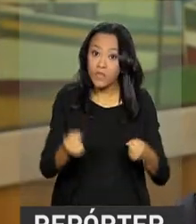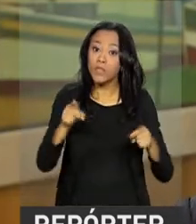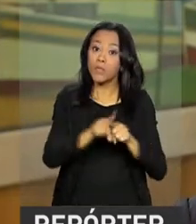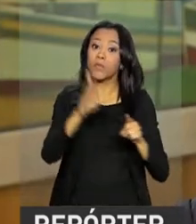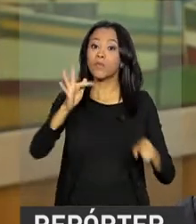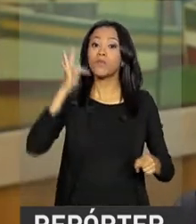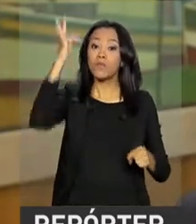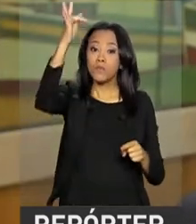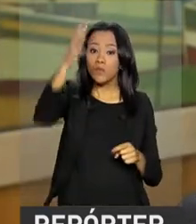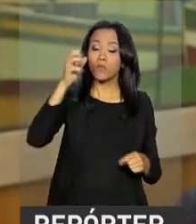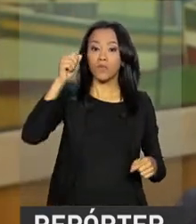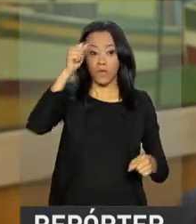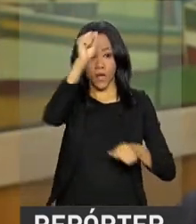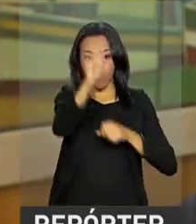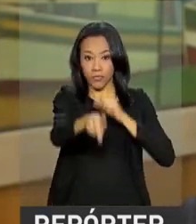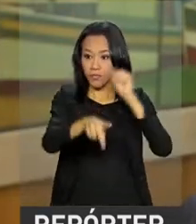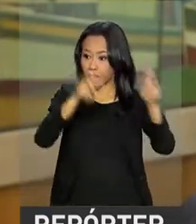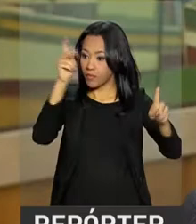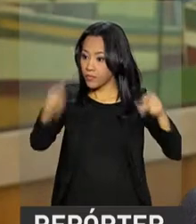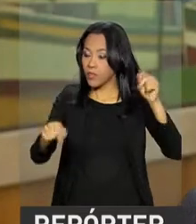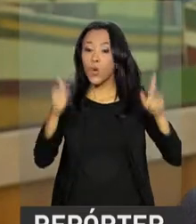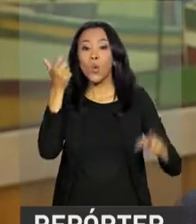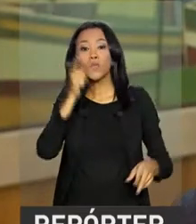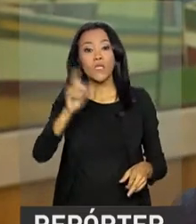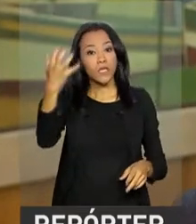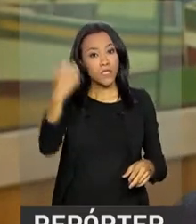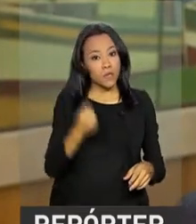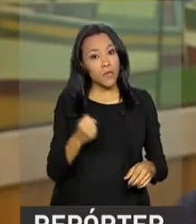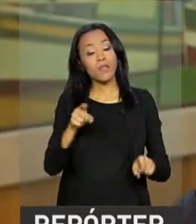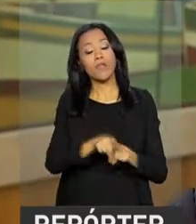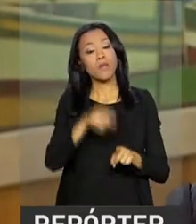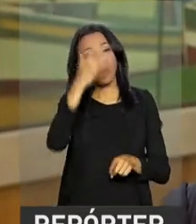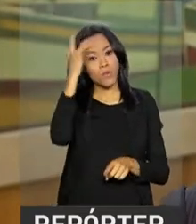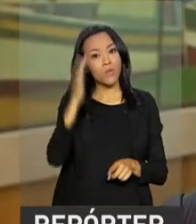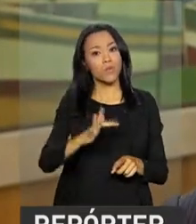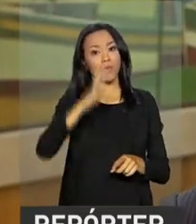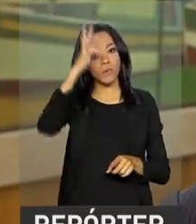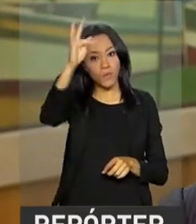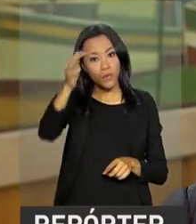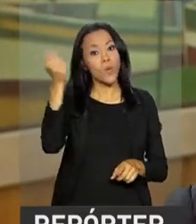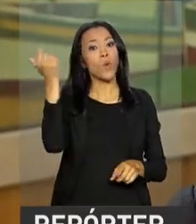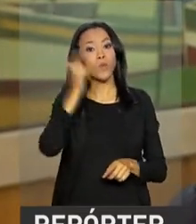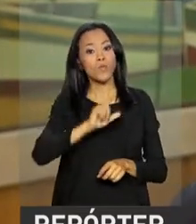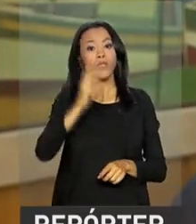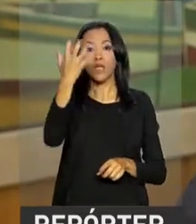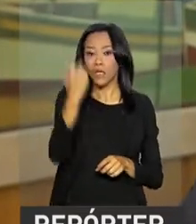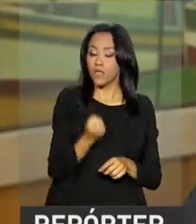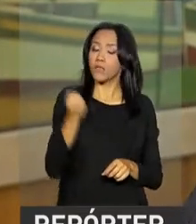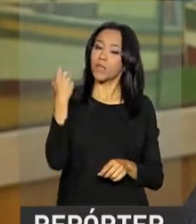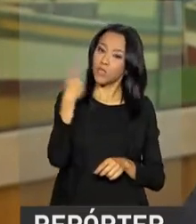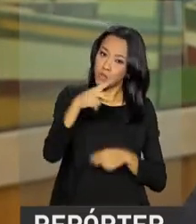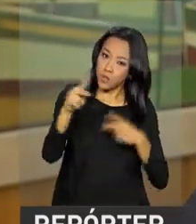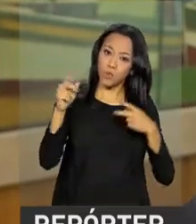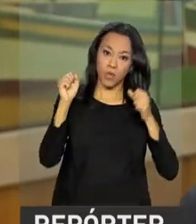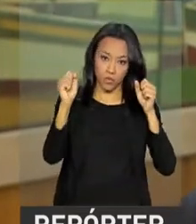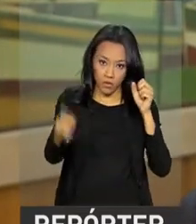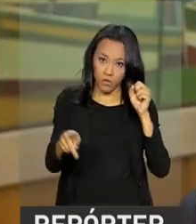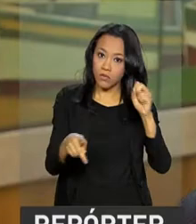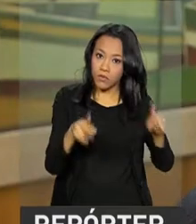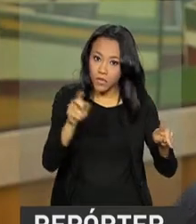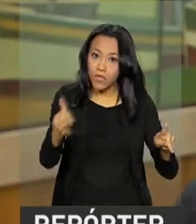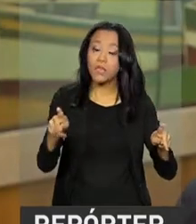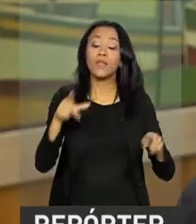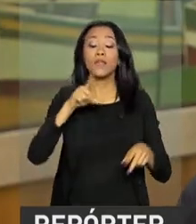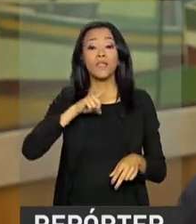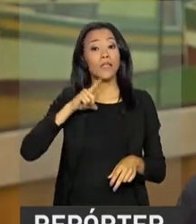receber as suas pensões aqueles que vierem a aposentar-se também possam receber as suas pensões e tenham absoluta convicção